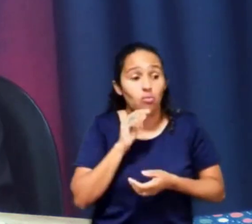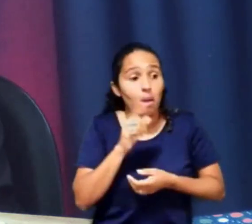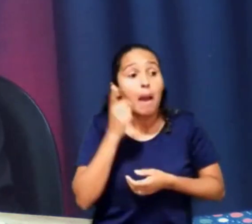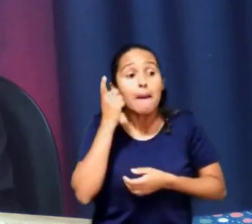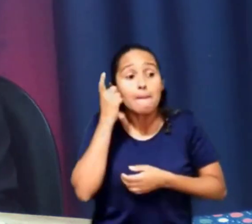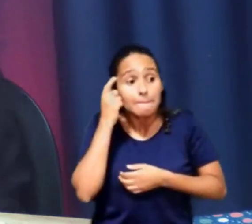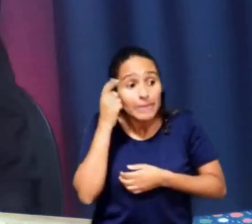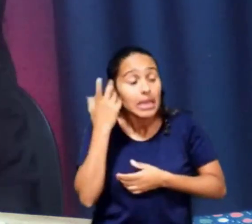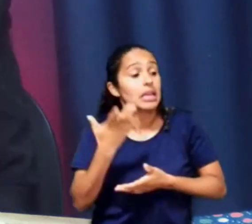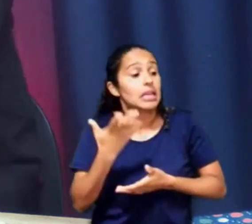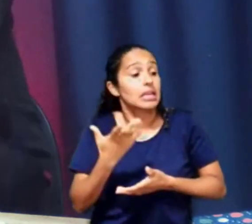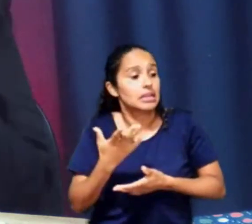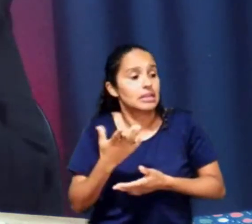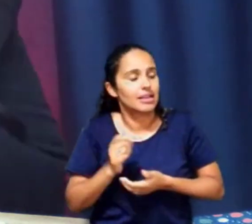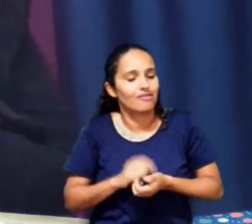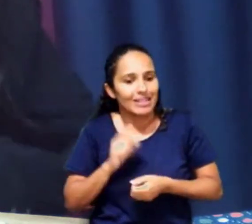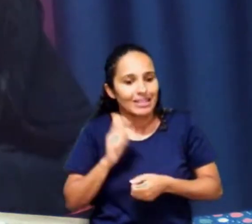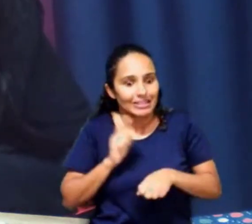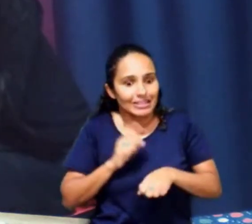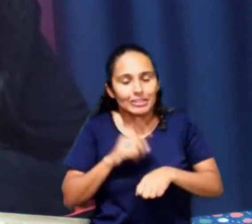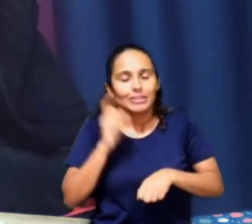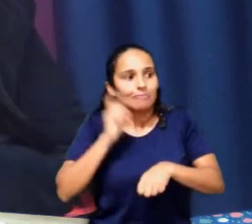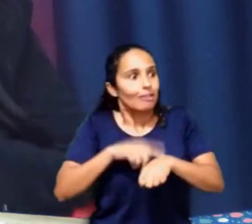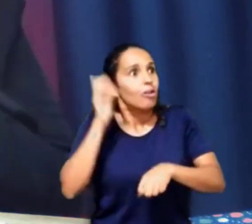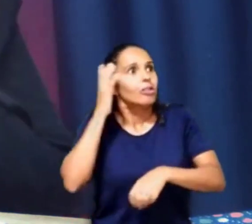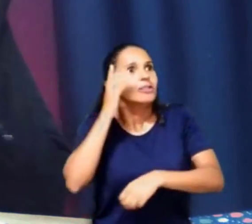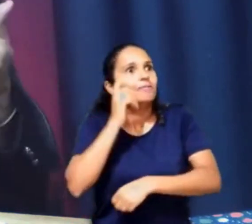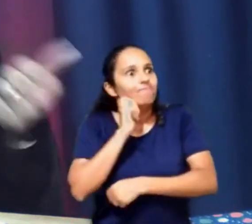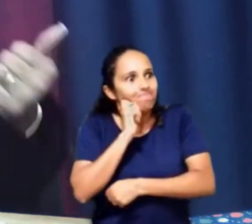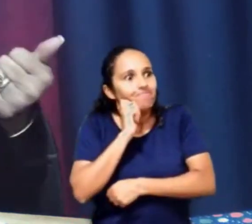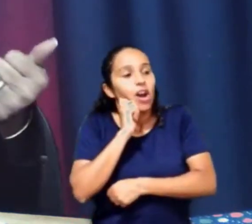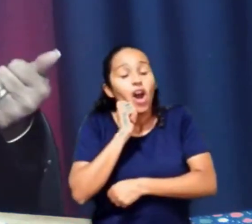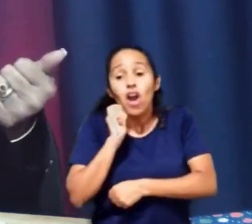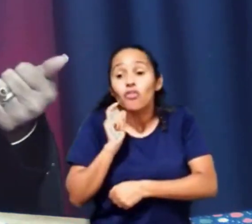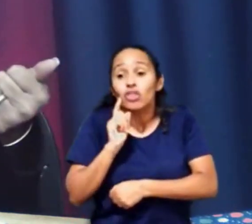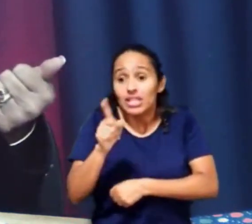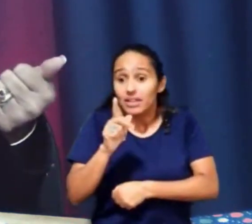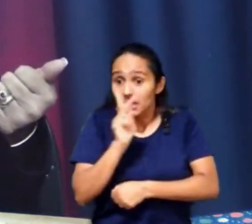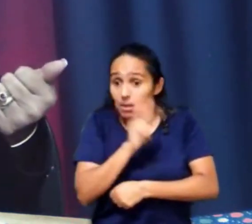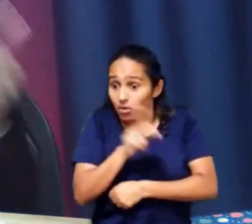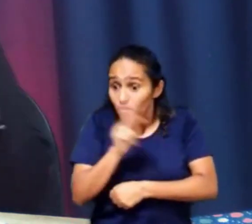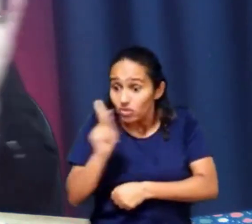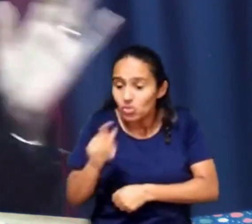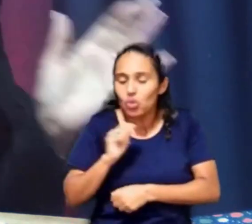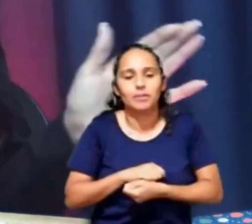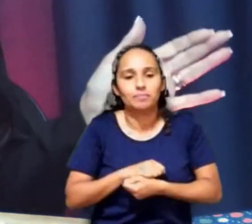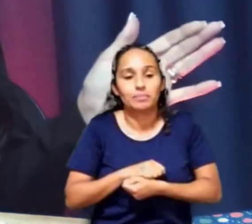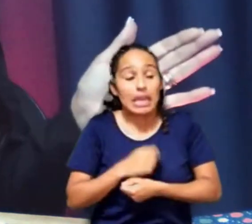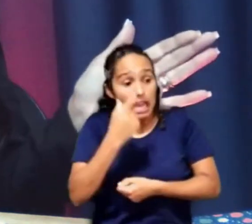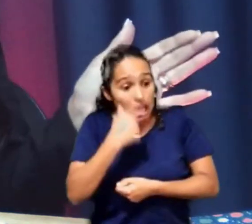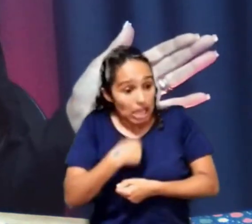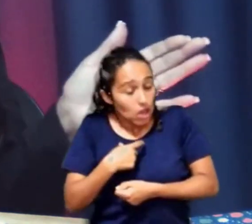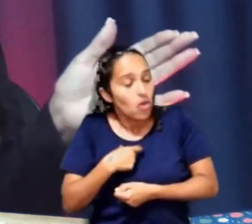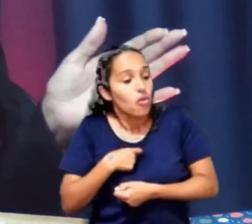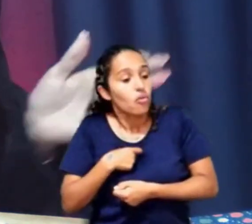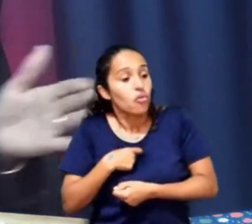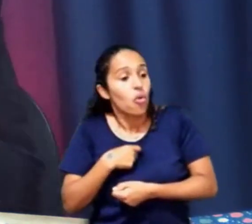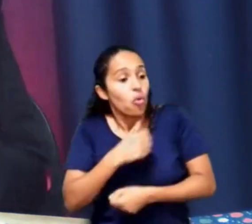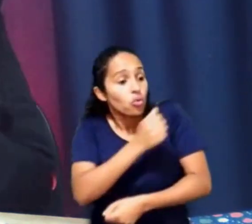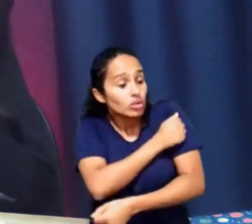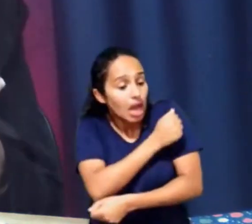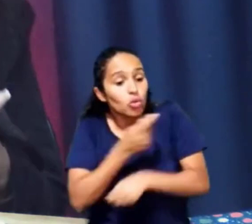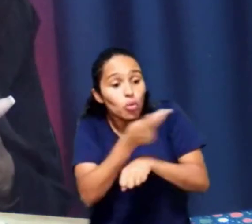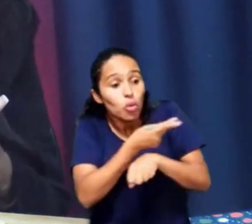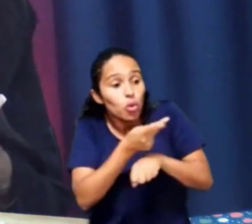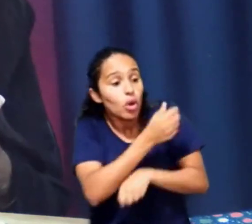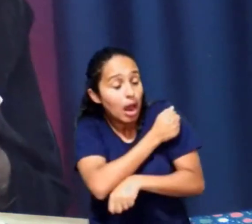hora eu pensei, falei assim, então vamos fazer o seguinte, você vai ser a professora, eu vou arrumar os alunos, só que nós temos que ter um surdo, porque eu acho que não